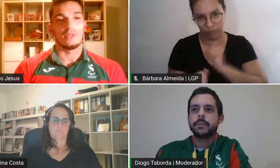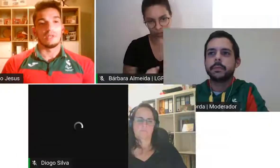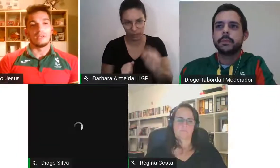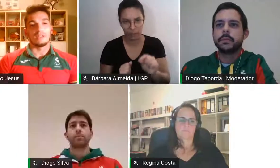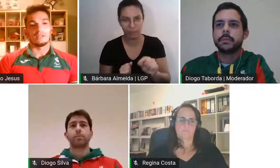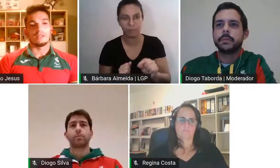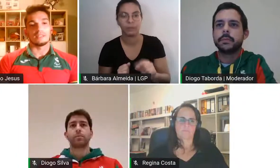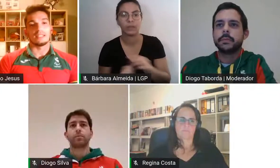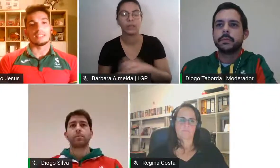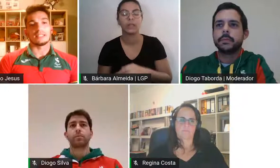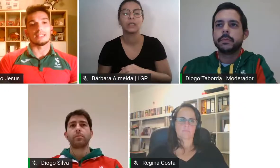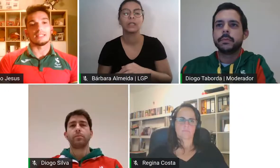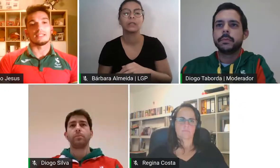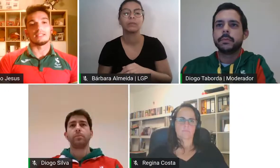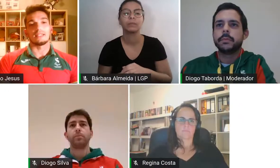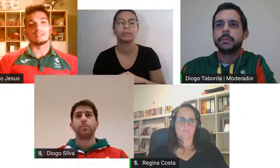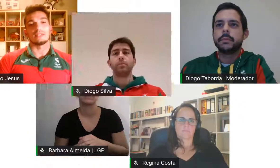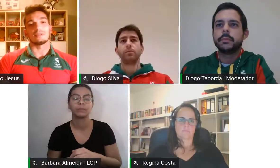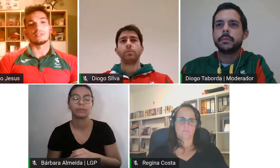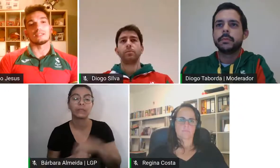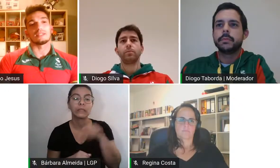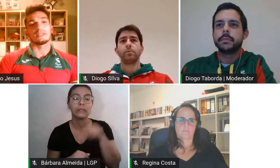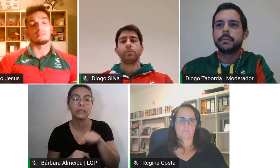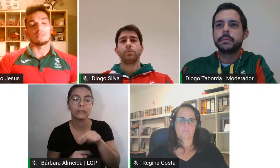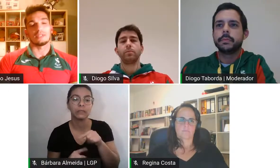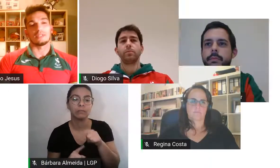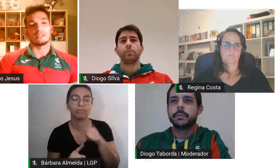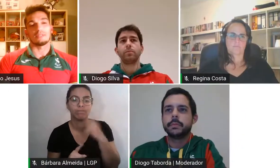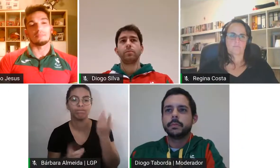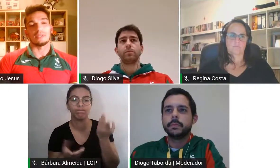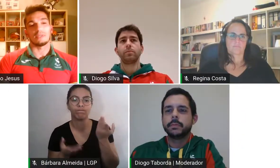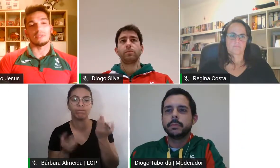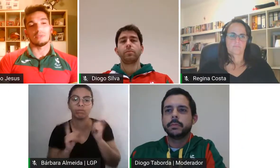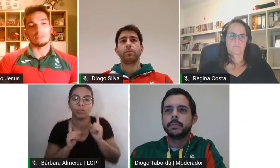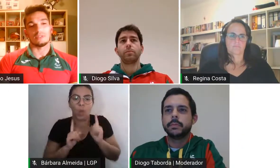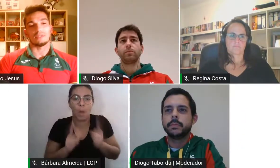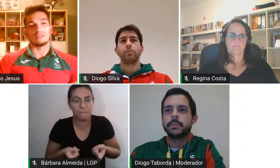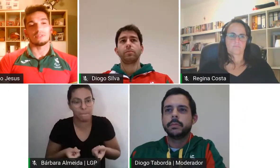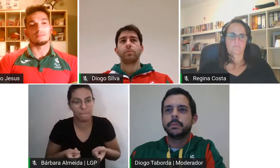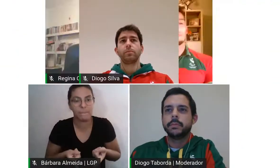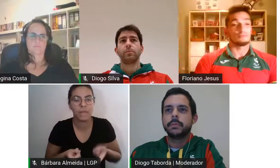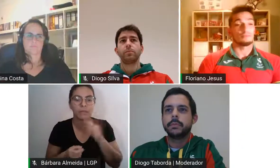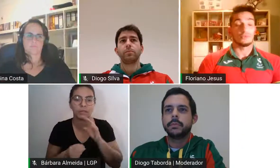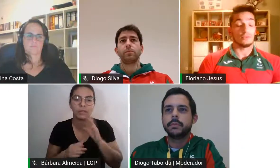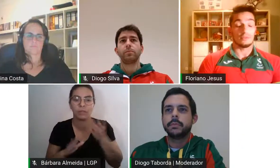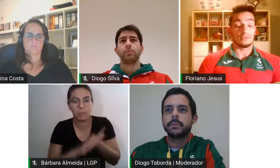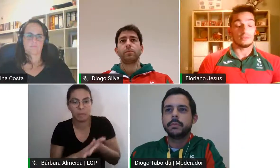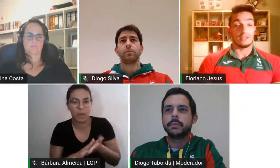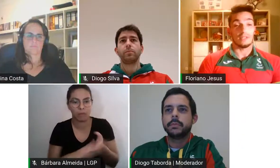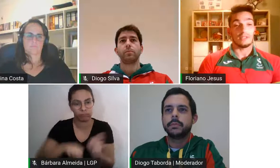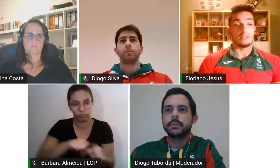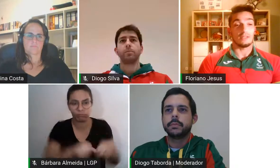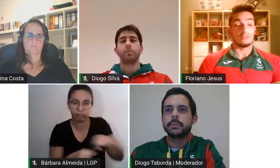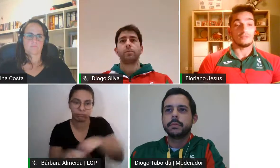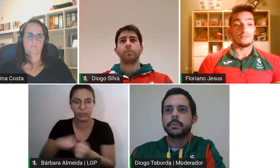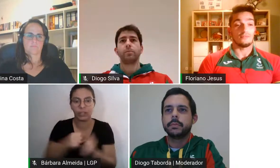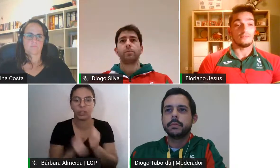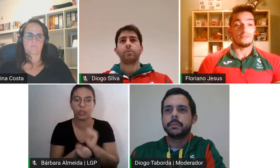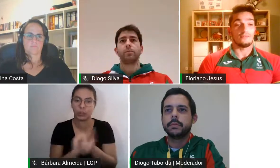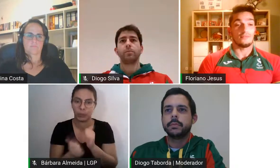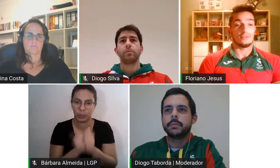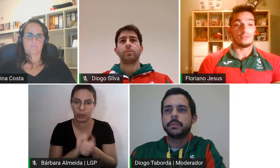infante. Entrei então na paracanoagem, só em termos